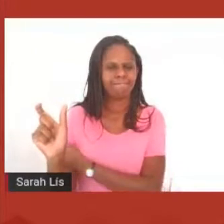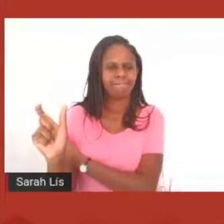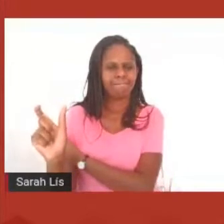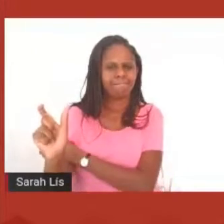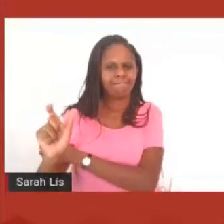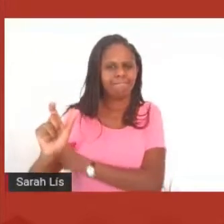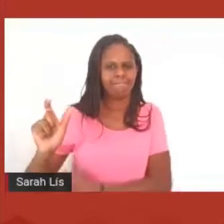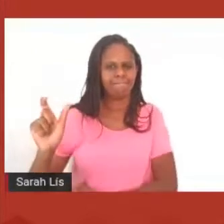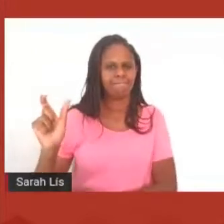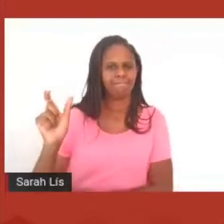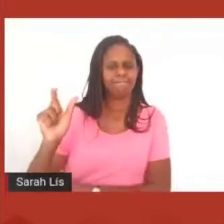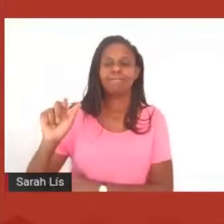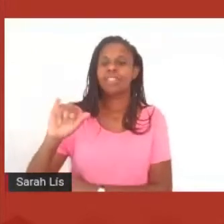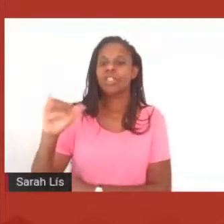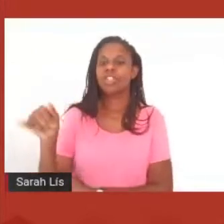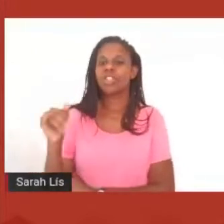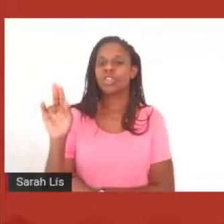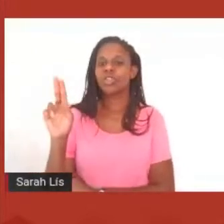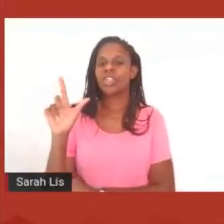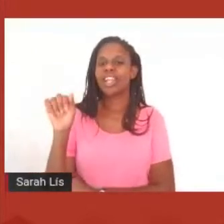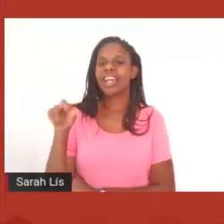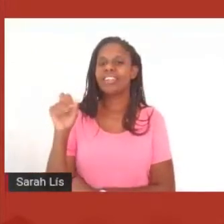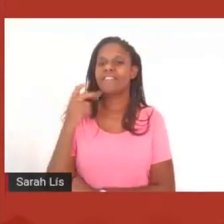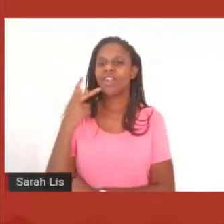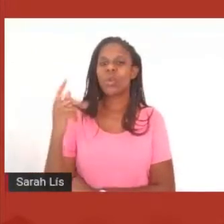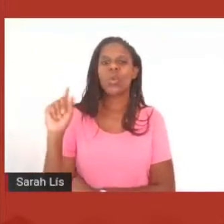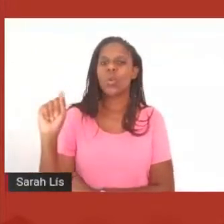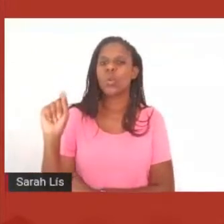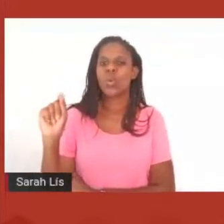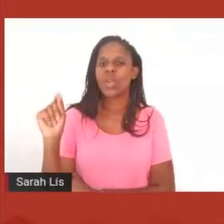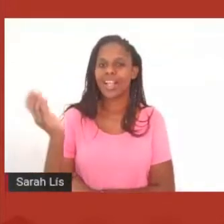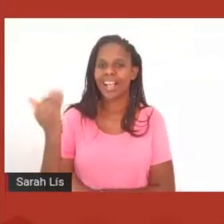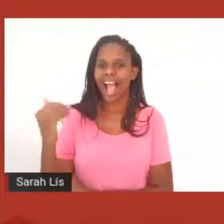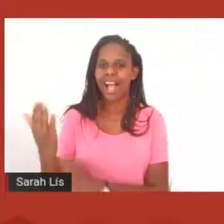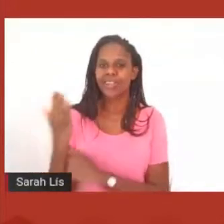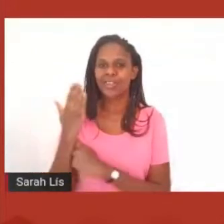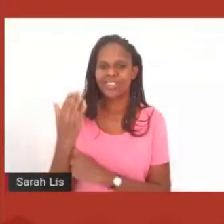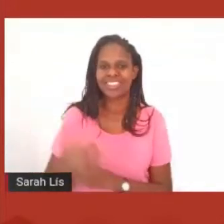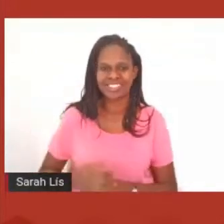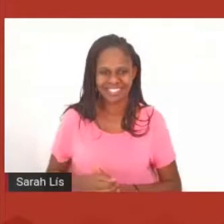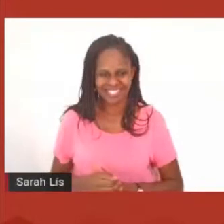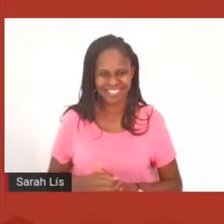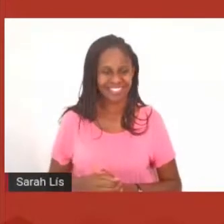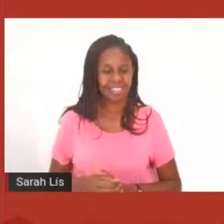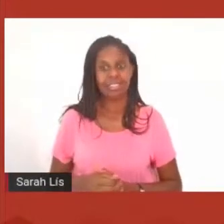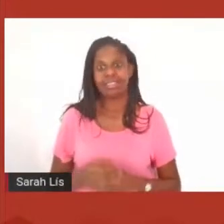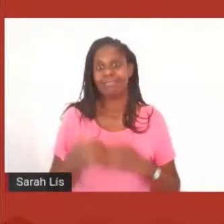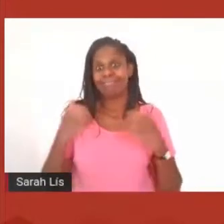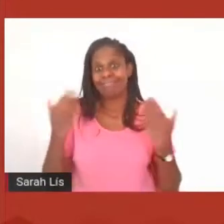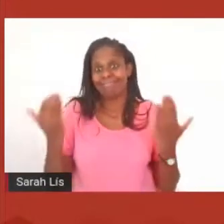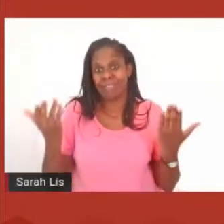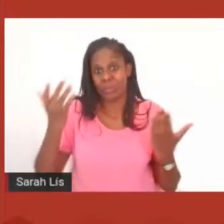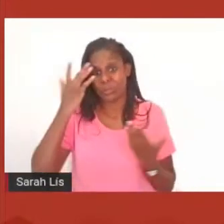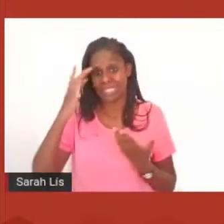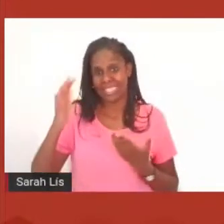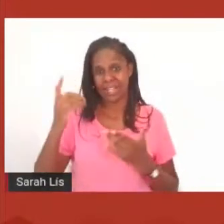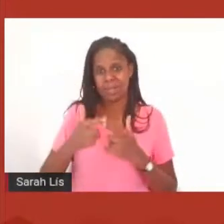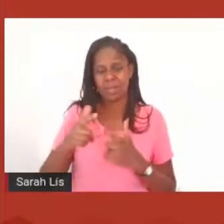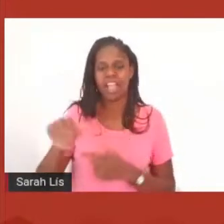O que você falou, Juliana? Juliana, ajuda aí. É, o problema é que agora eu não sei. É